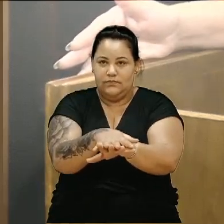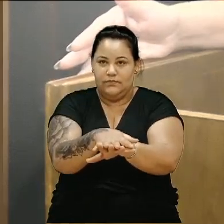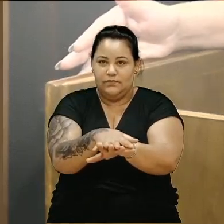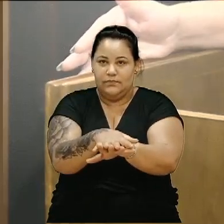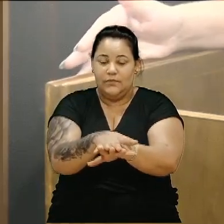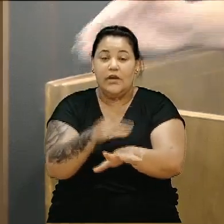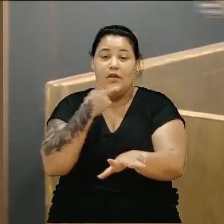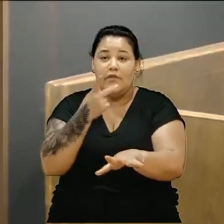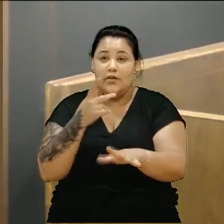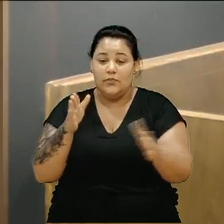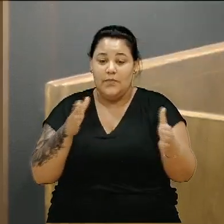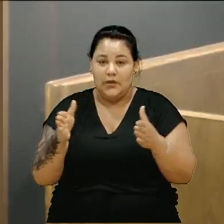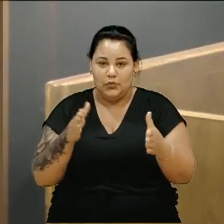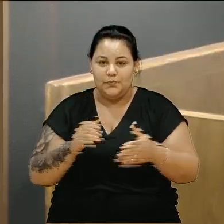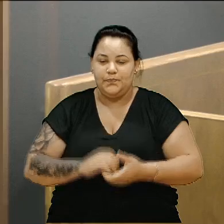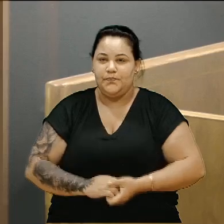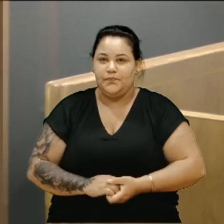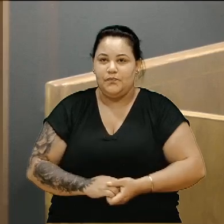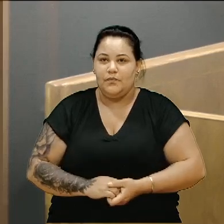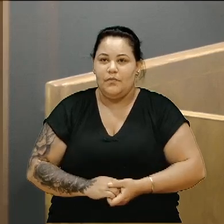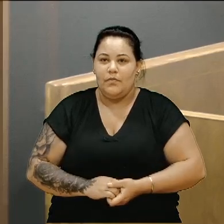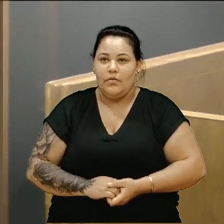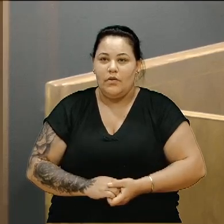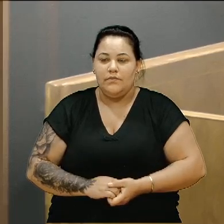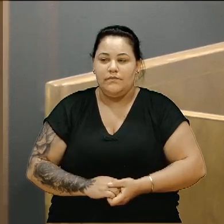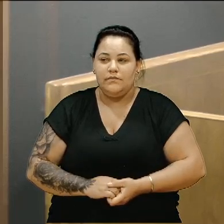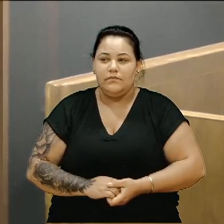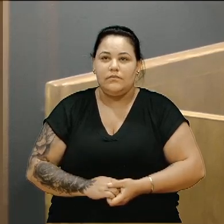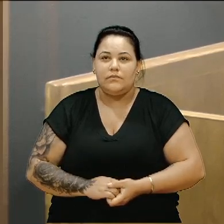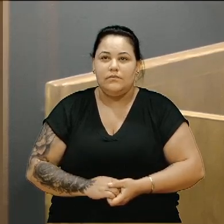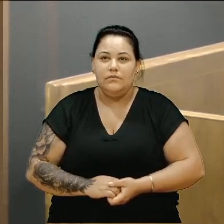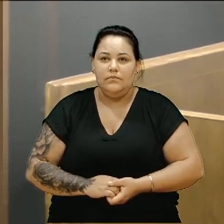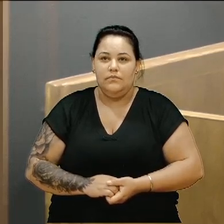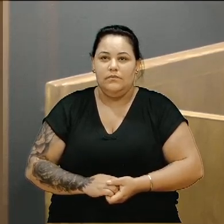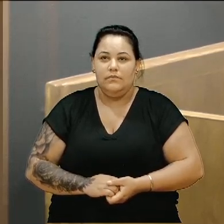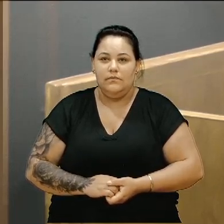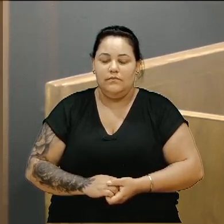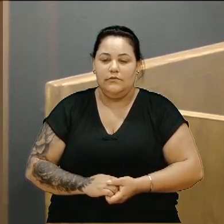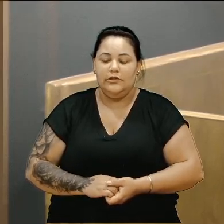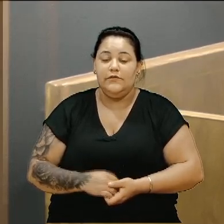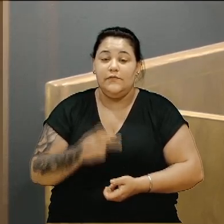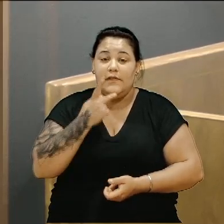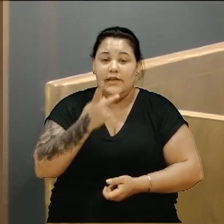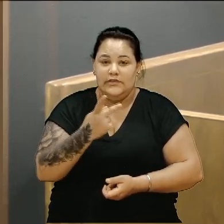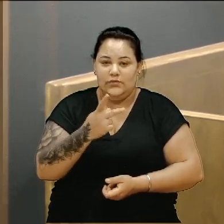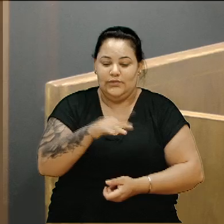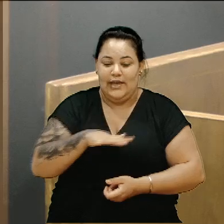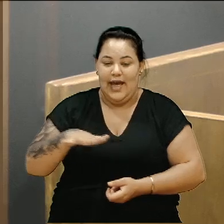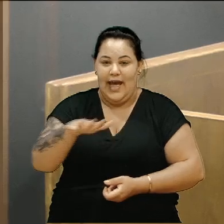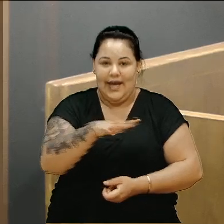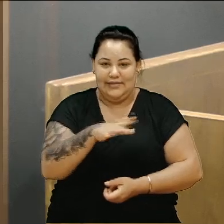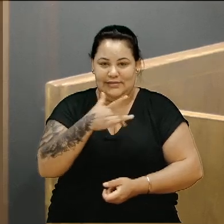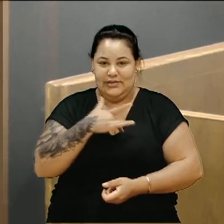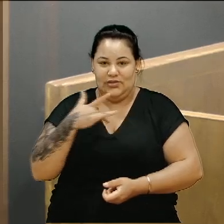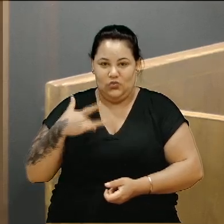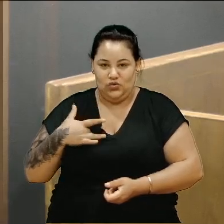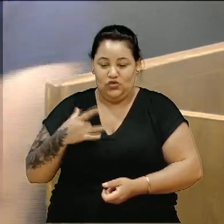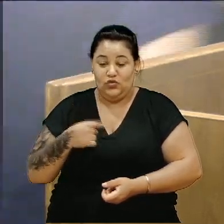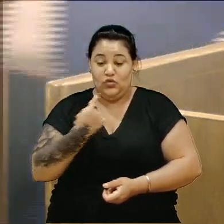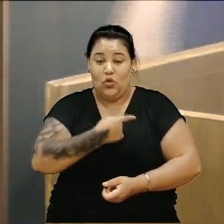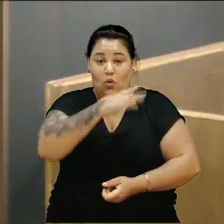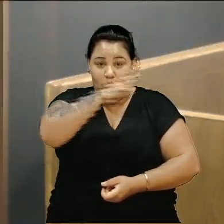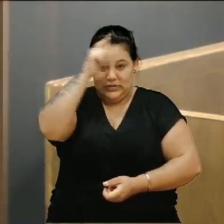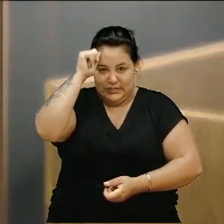durante a campanha. Então, na questão da saúde do nosso